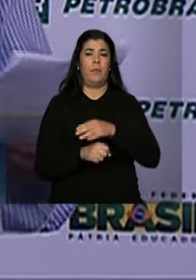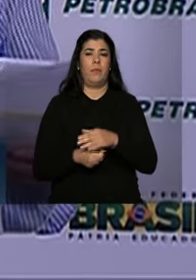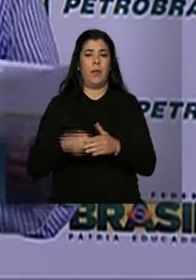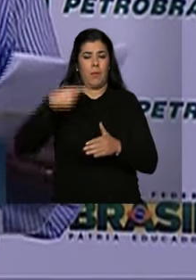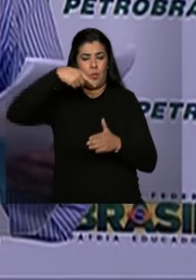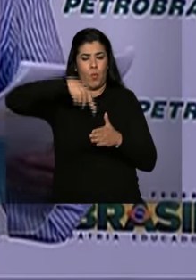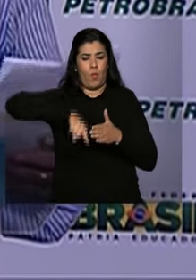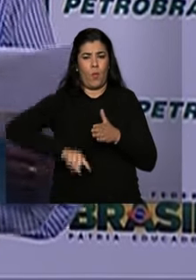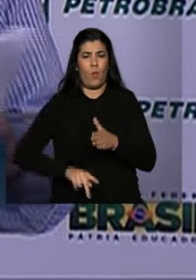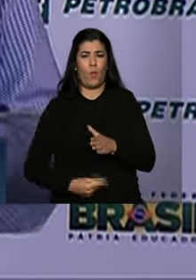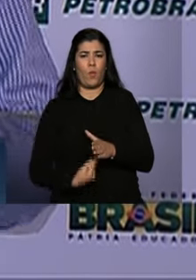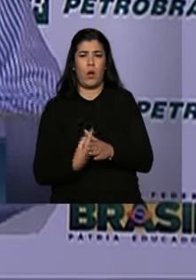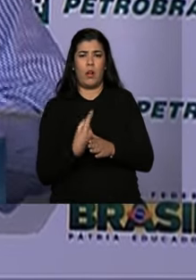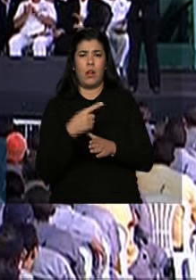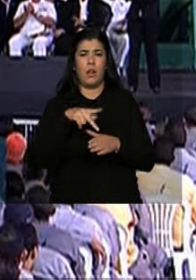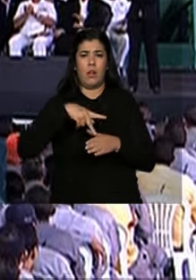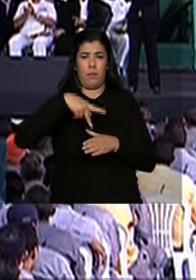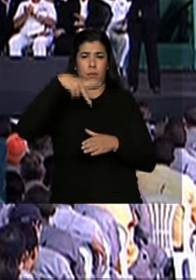2014.